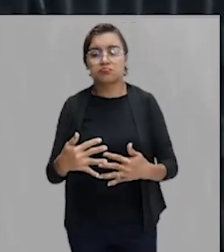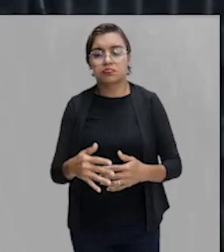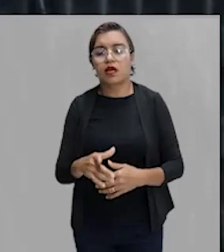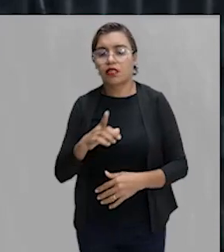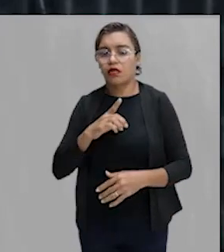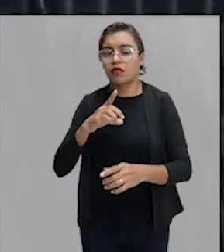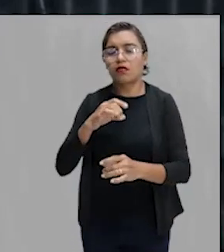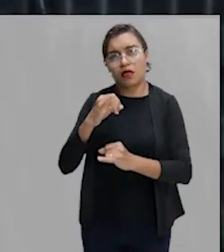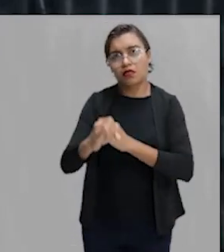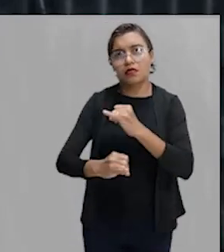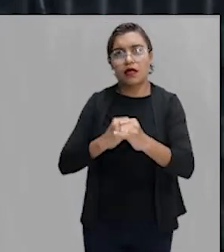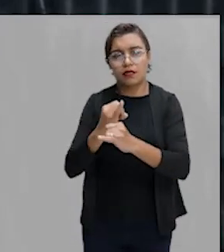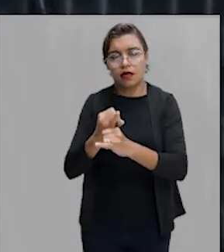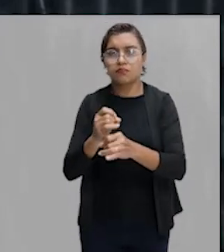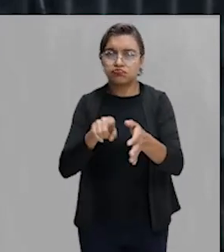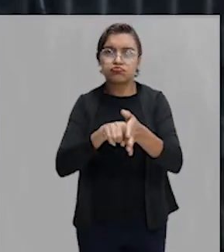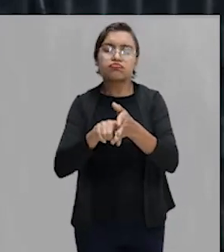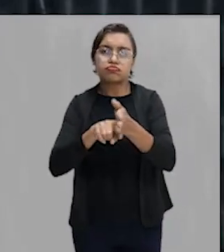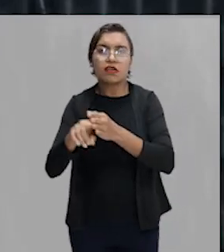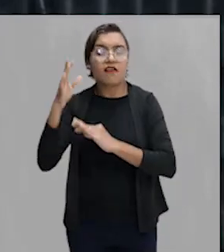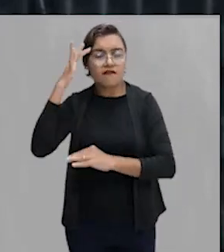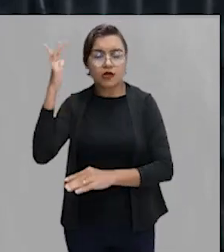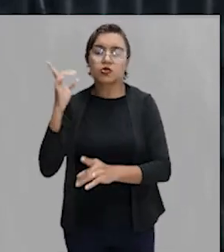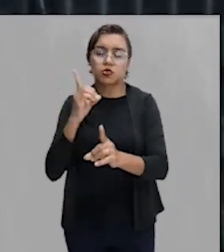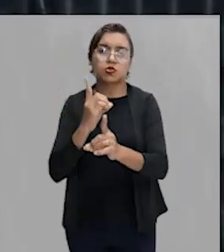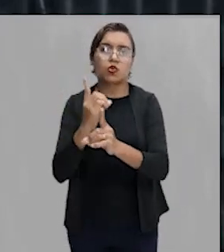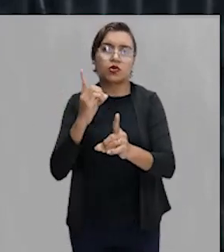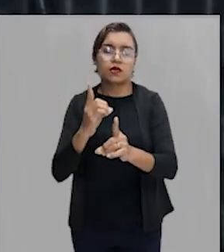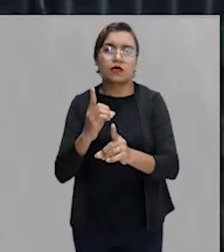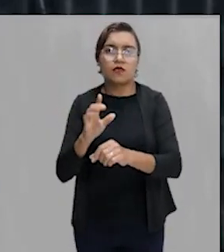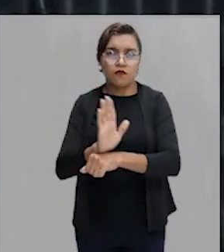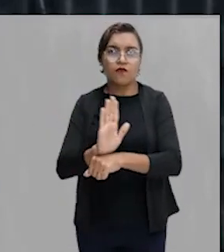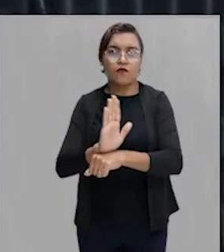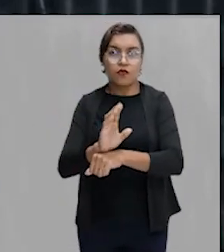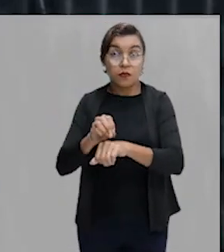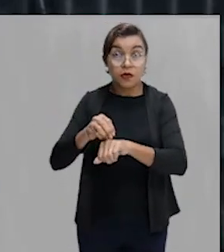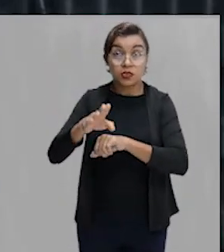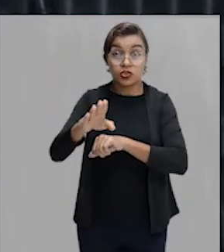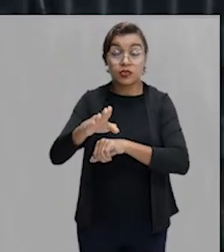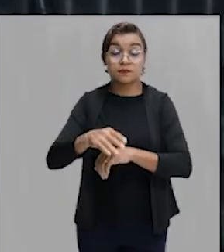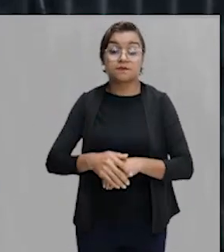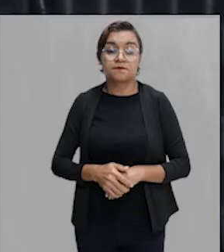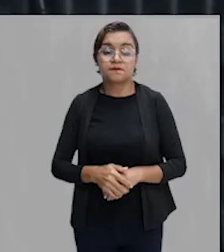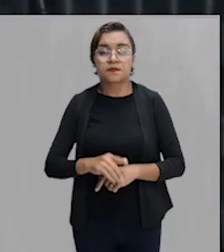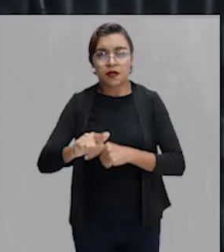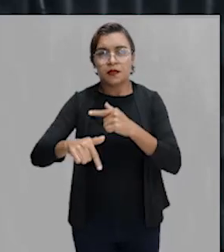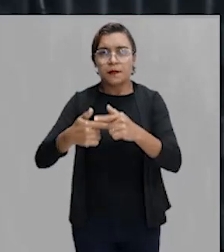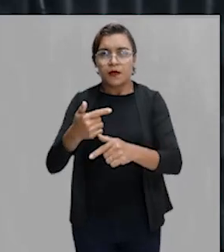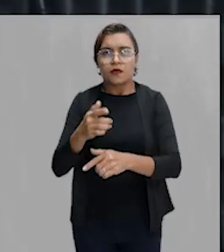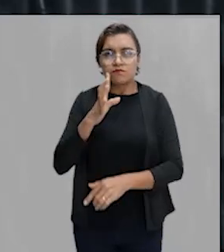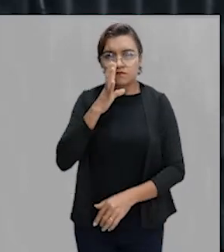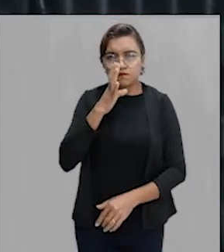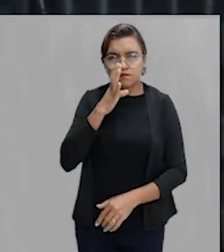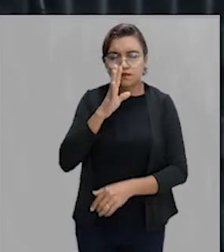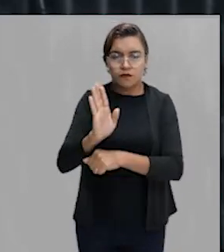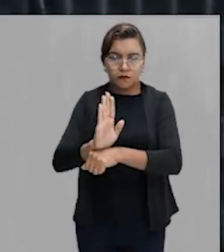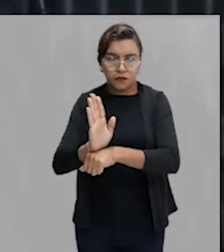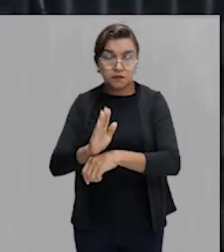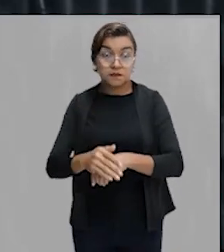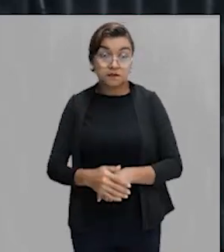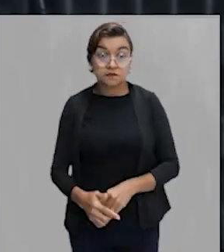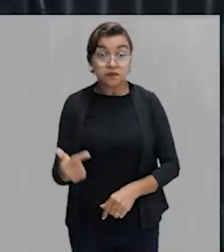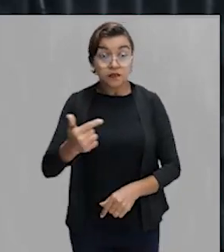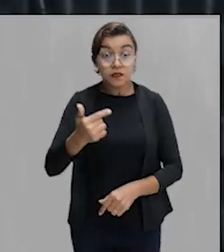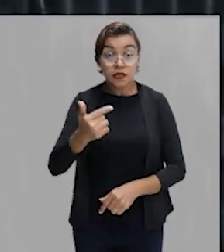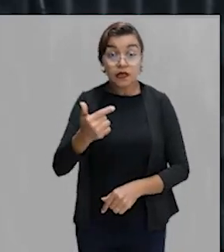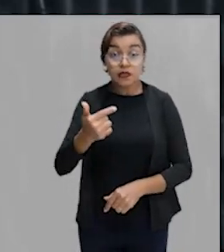na internet, você consegue facilmente encontrar, beleza? Então eu deixo como dica para vocês, depois assistam esse filme. A